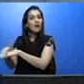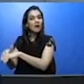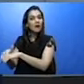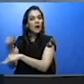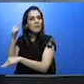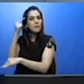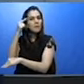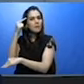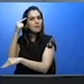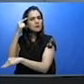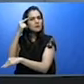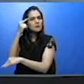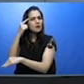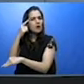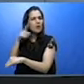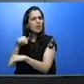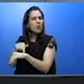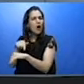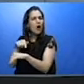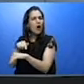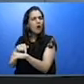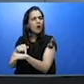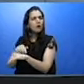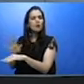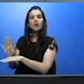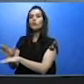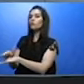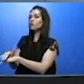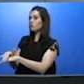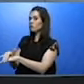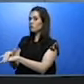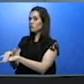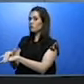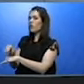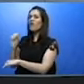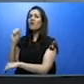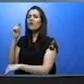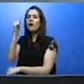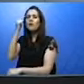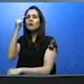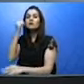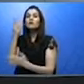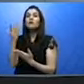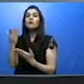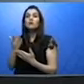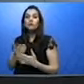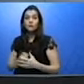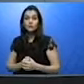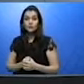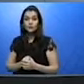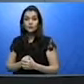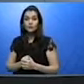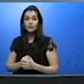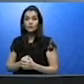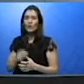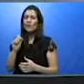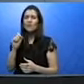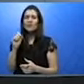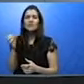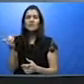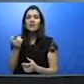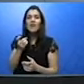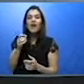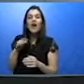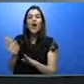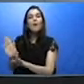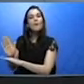pensando nos momentos em que posou para o pintor? O que vocês acham? O que será que a Mona Lisa